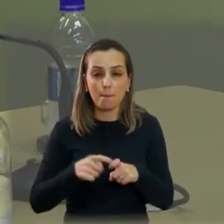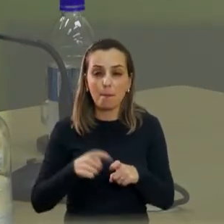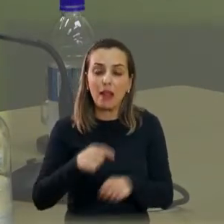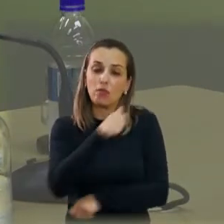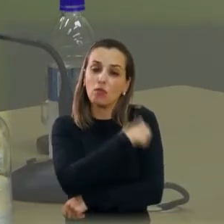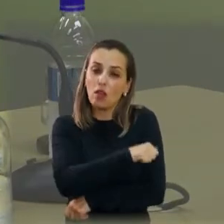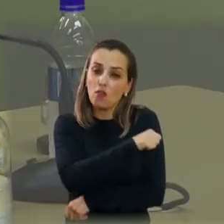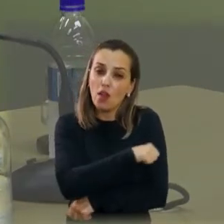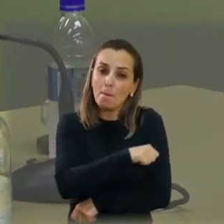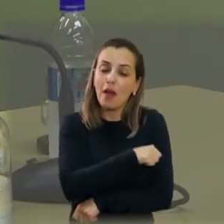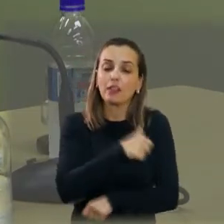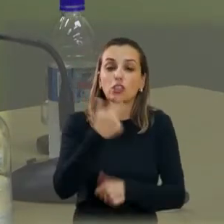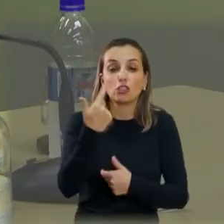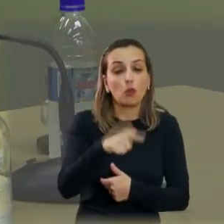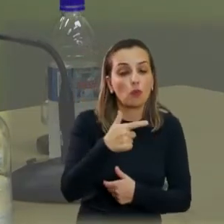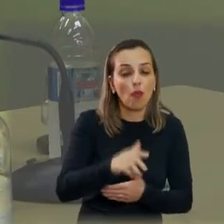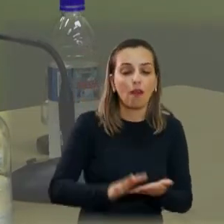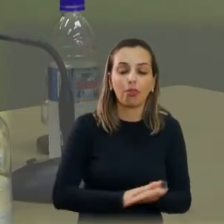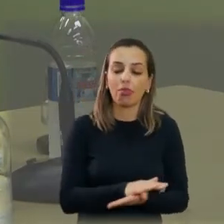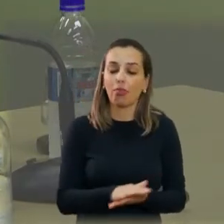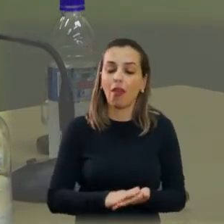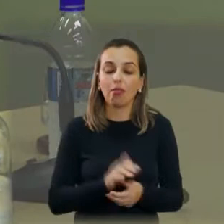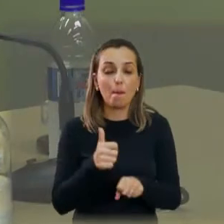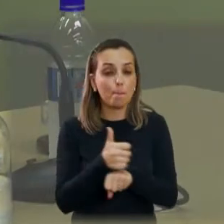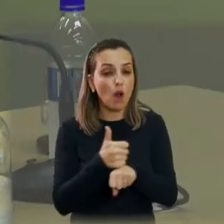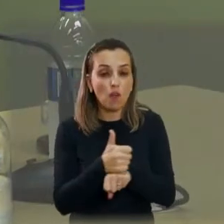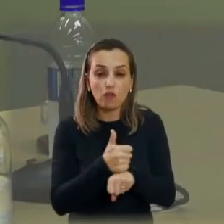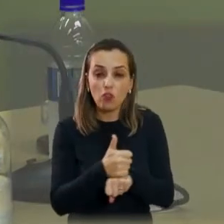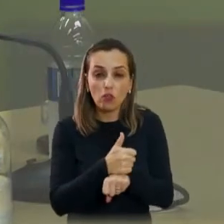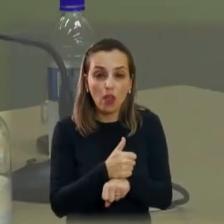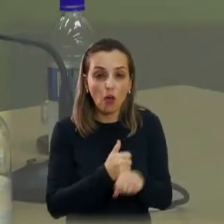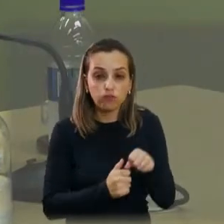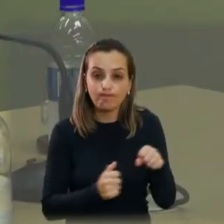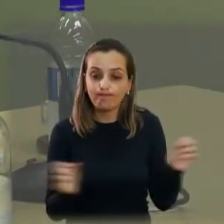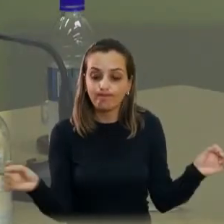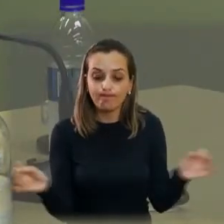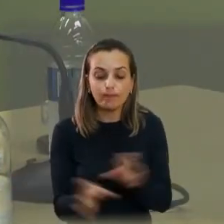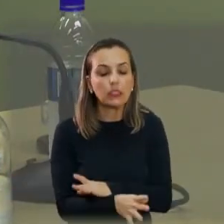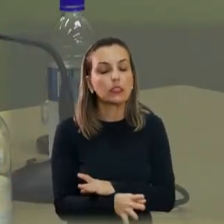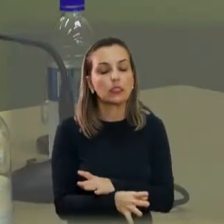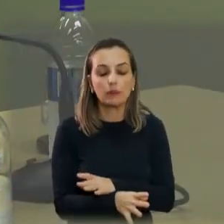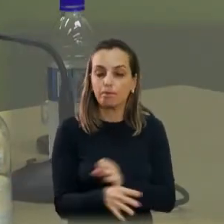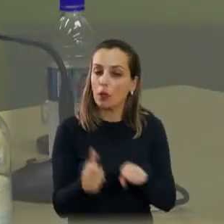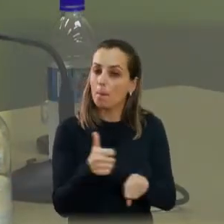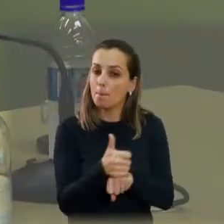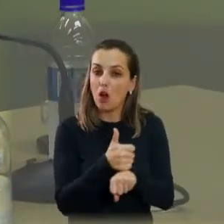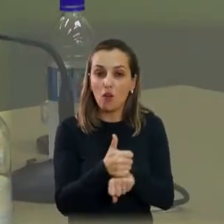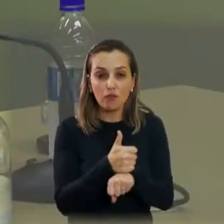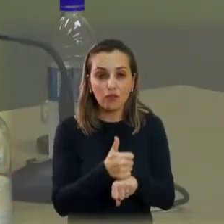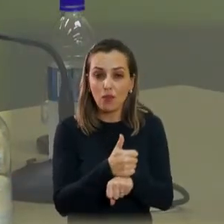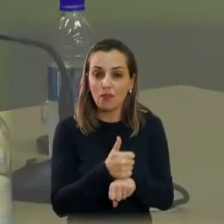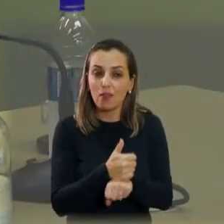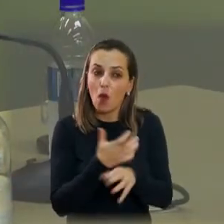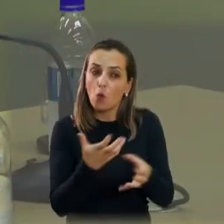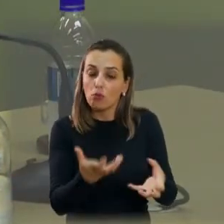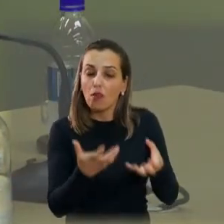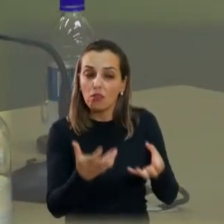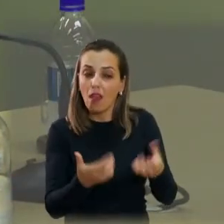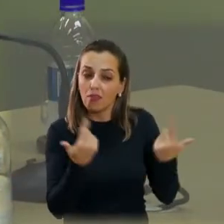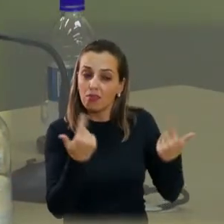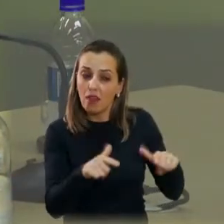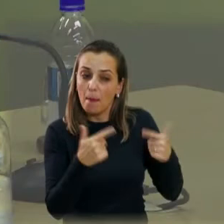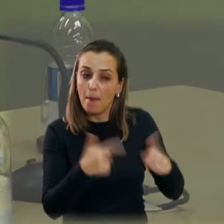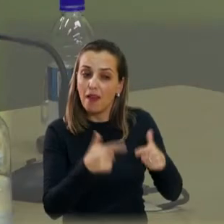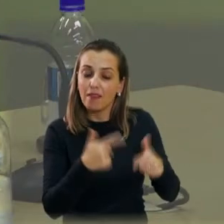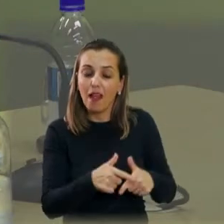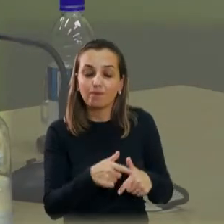do mercado. A gente já está com uma dificuldade muito grande de encontrar profissionais para os serviços que a gente precisa